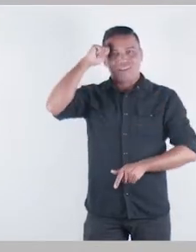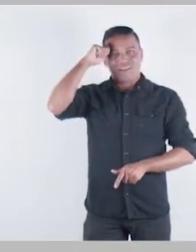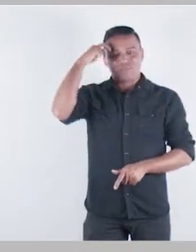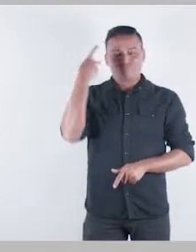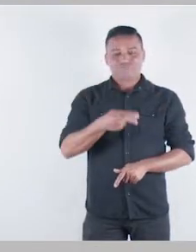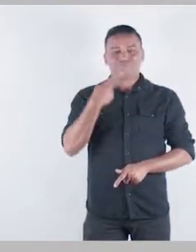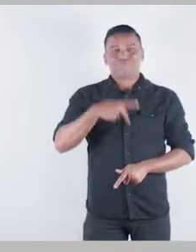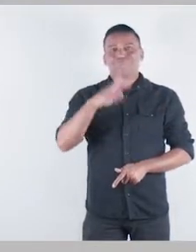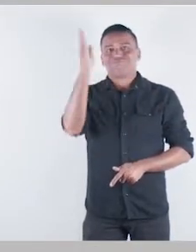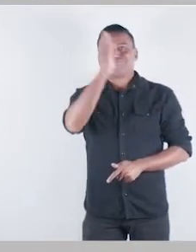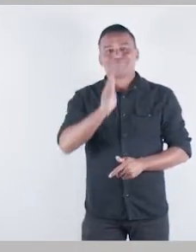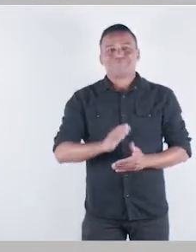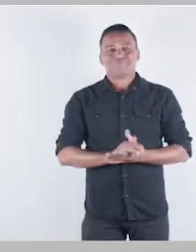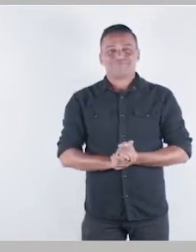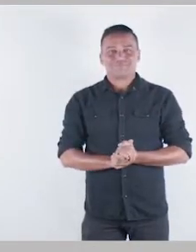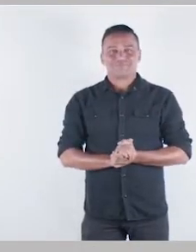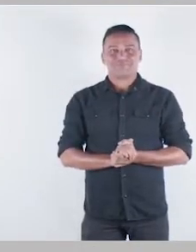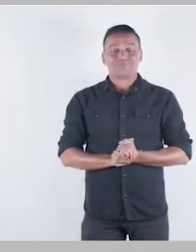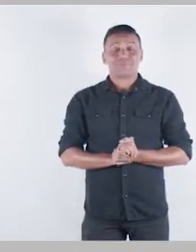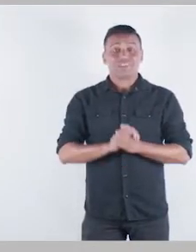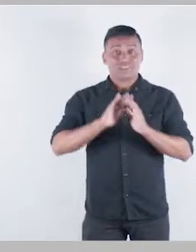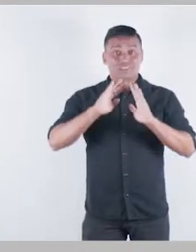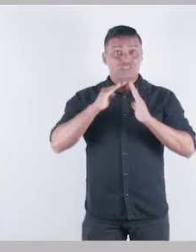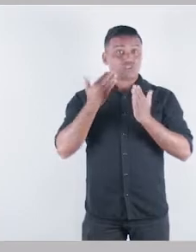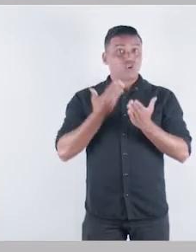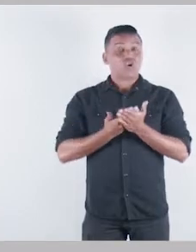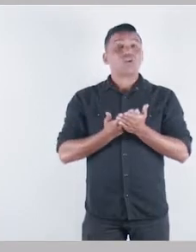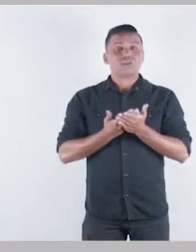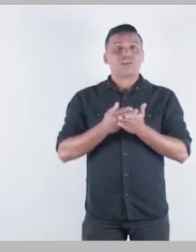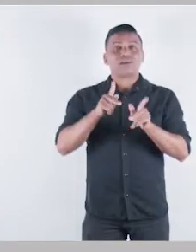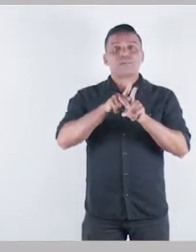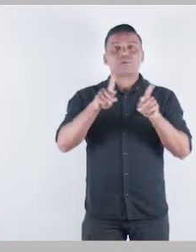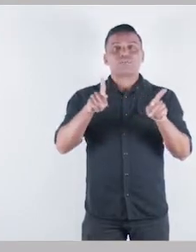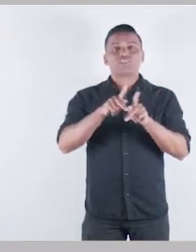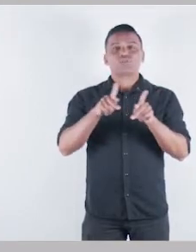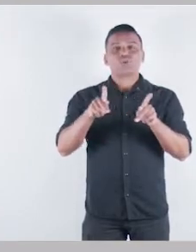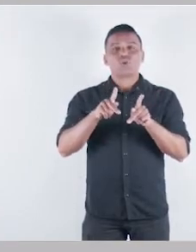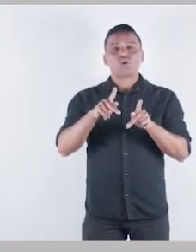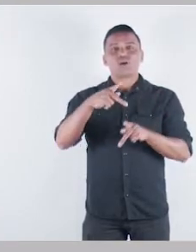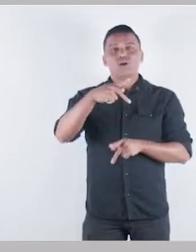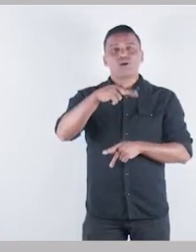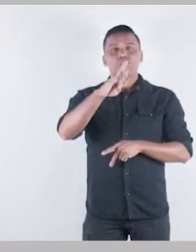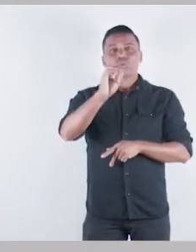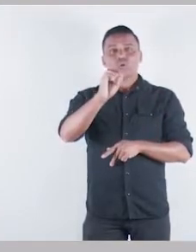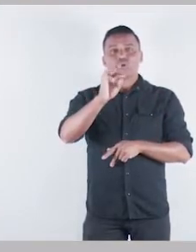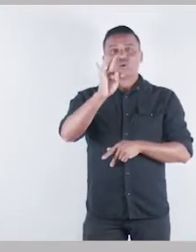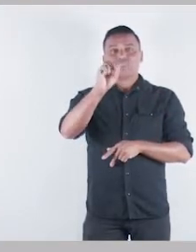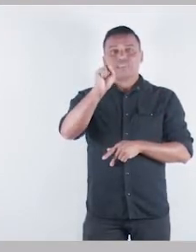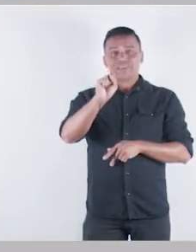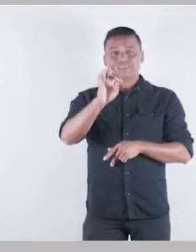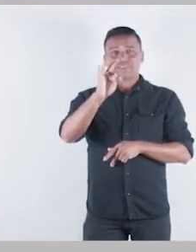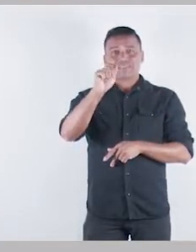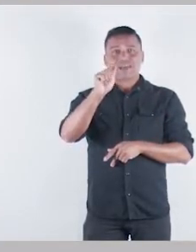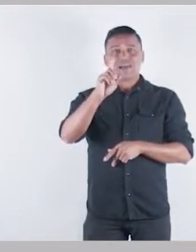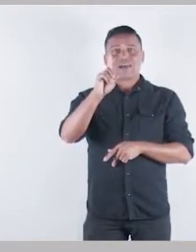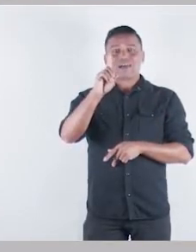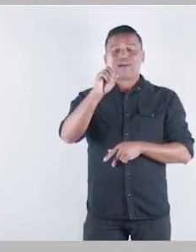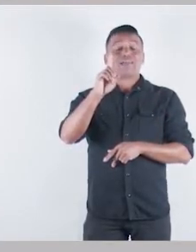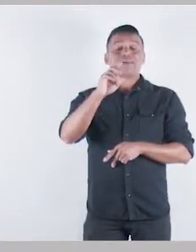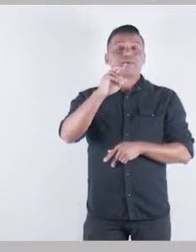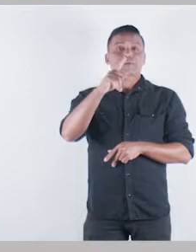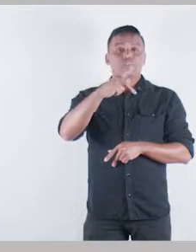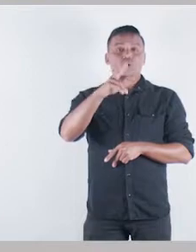Né? A escola do professor Protestatos, aqui no Rio de Janeiro, onde hoje é a